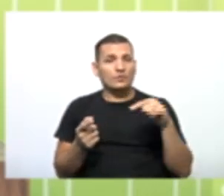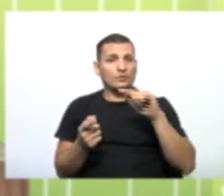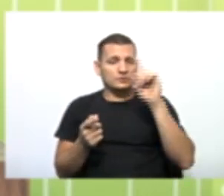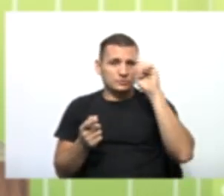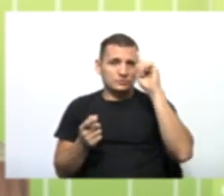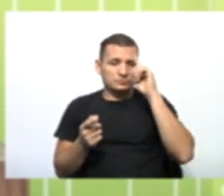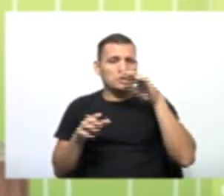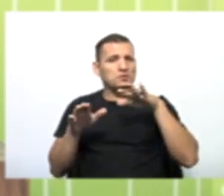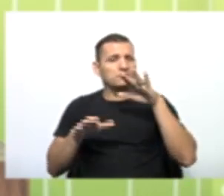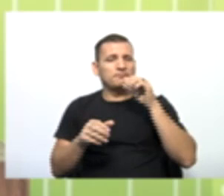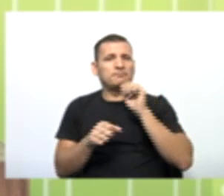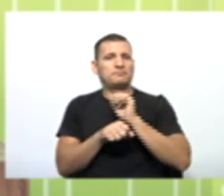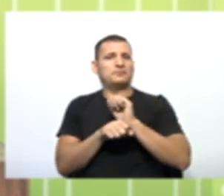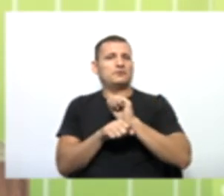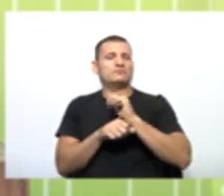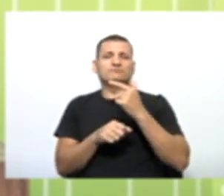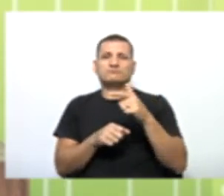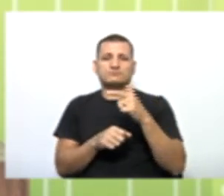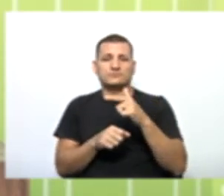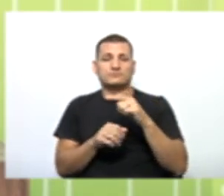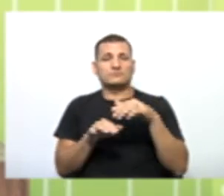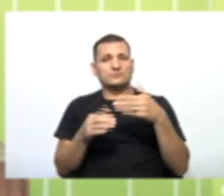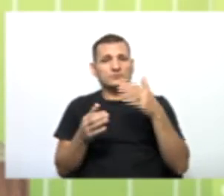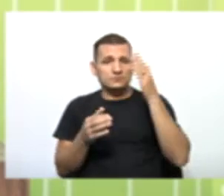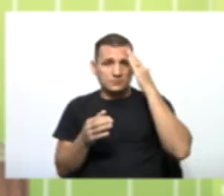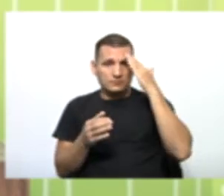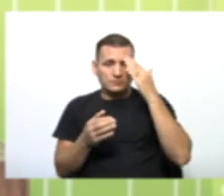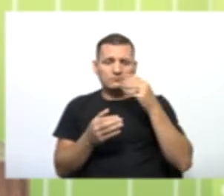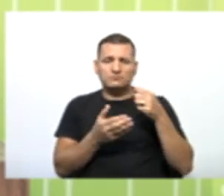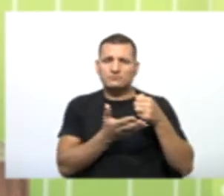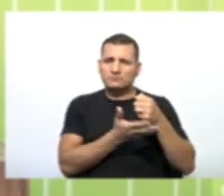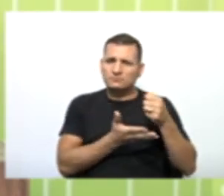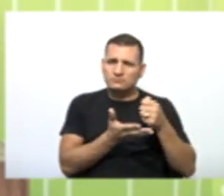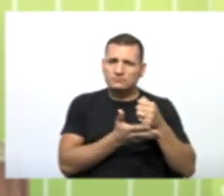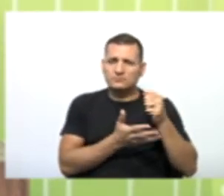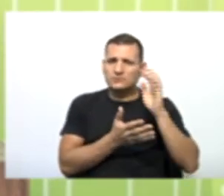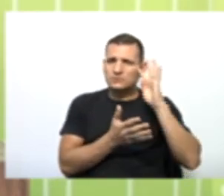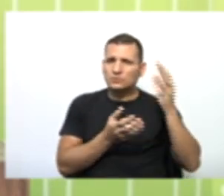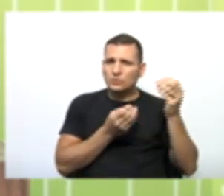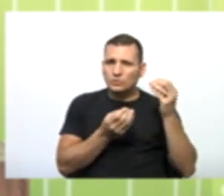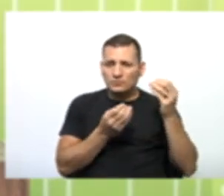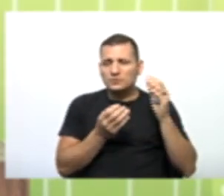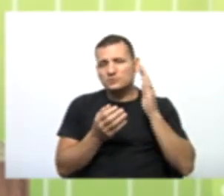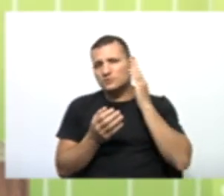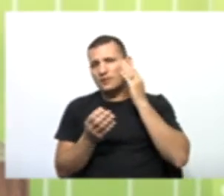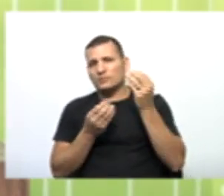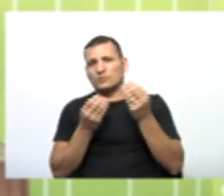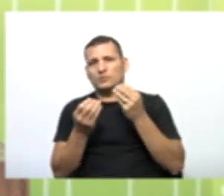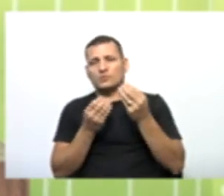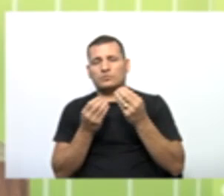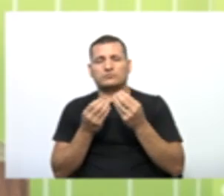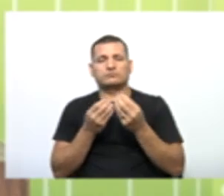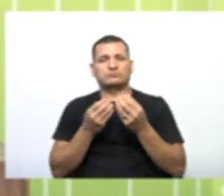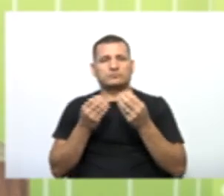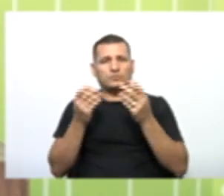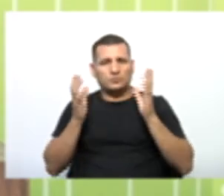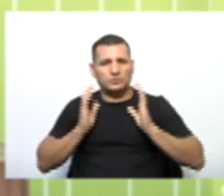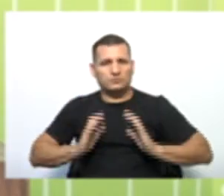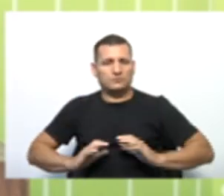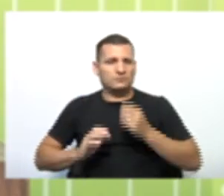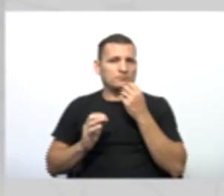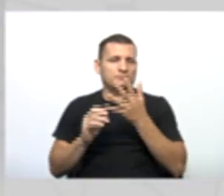não para pensar nisso. Então, sabendo o fundamento, a gente sabe como agir bem verdadeiramente. Então, vamos para a